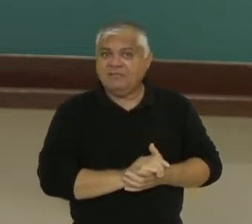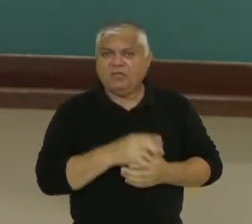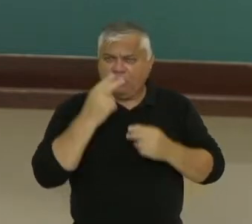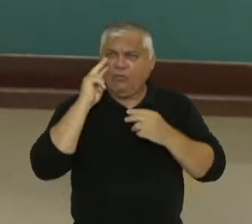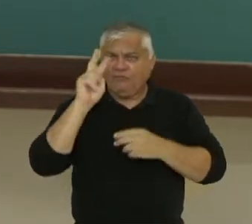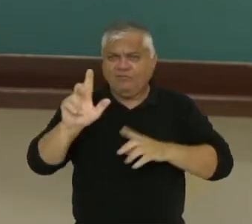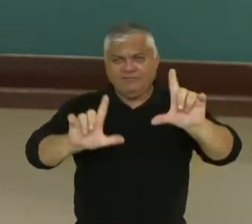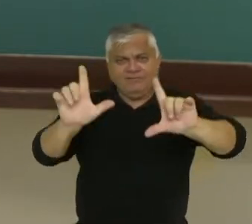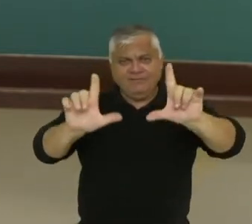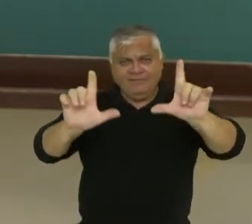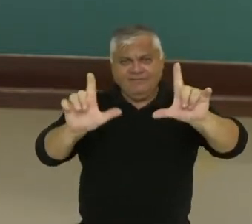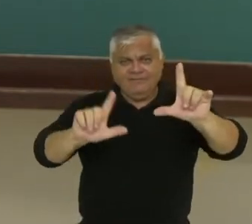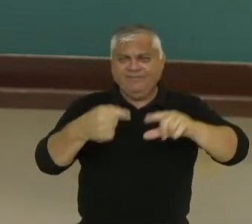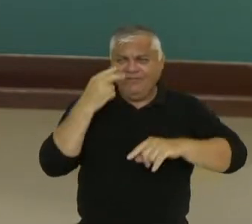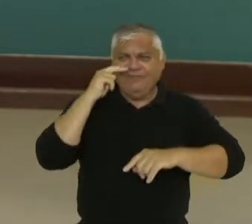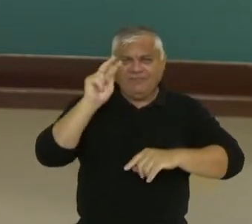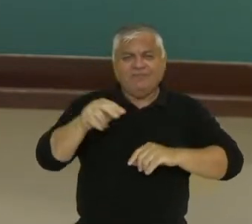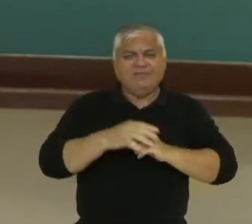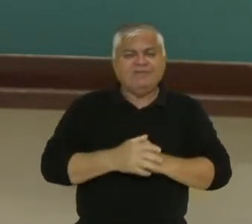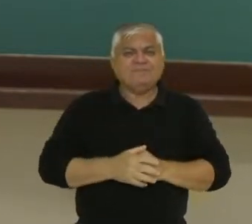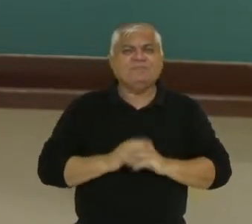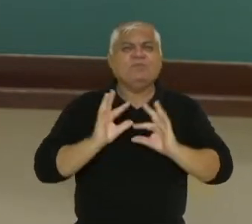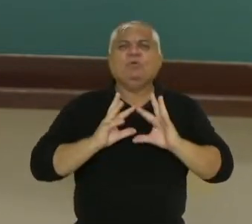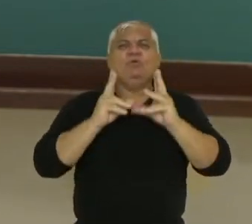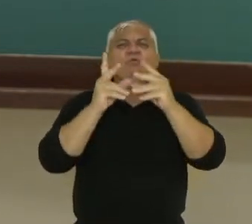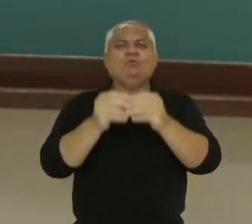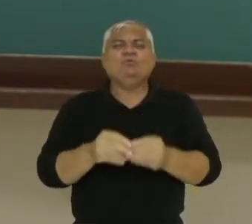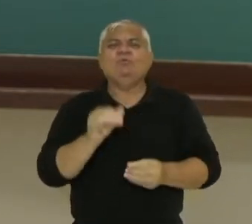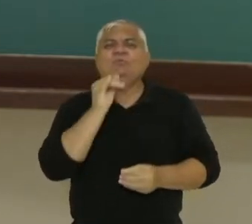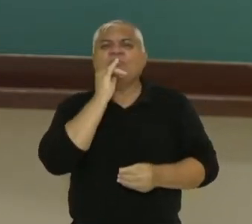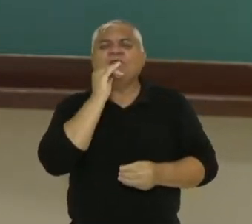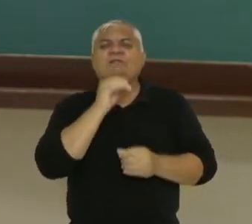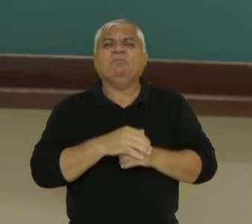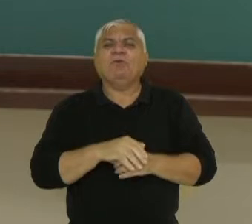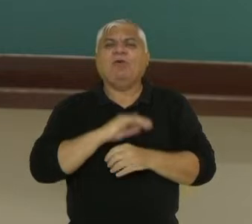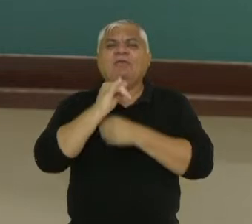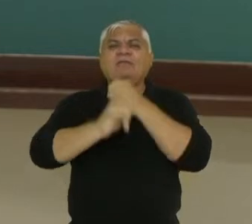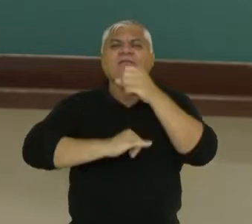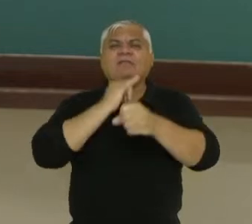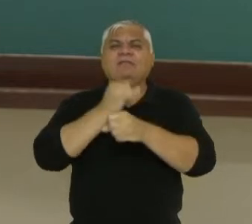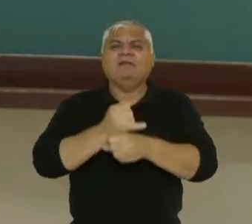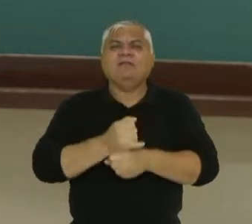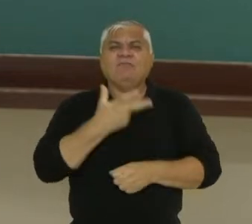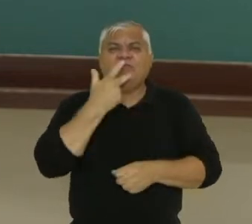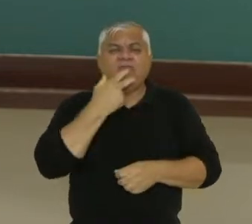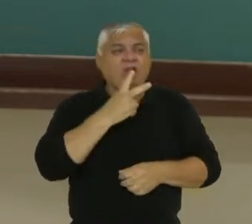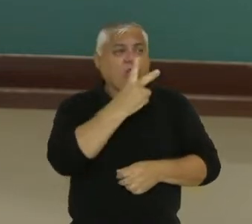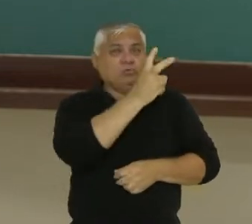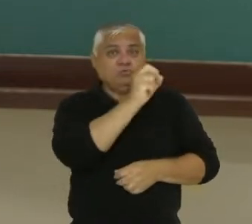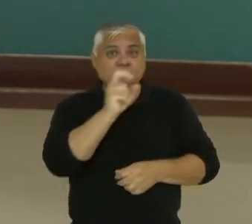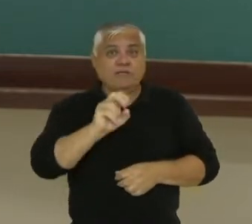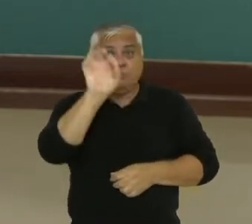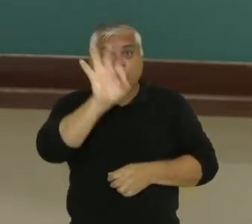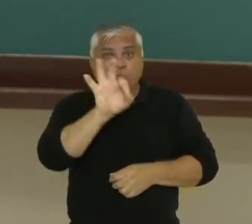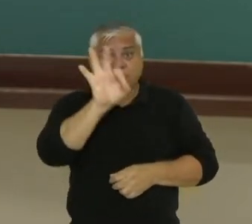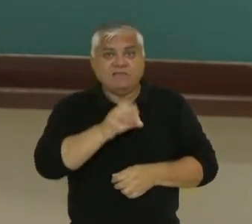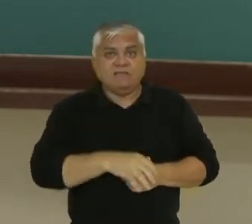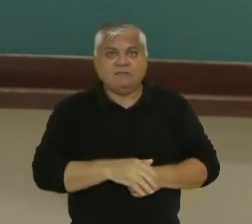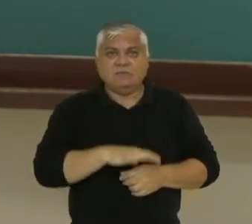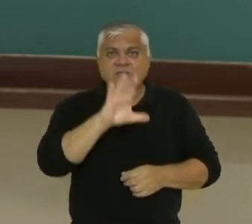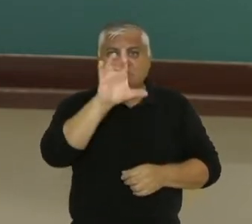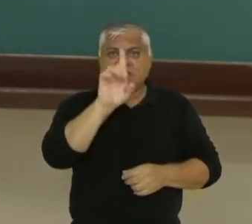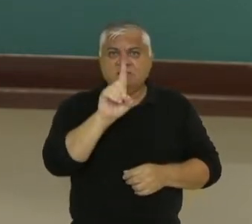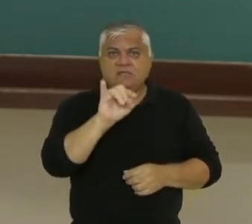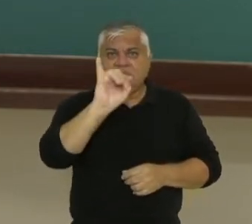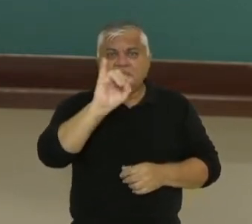aqueles bancos fintechs, né, que são aqueles totalmente digitais, propondo até 200% do CDI. Nossa, é bastante